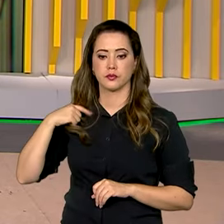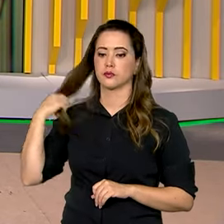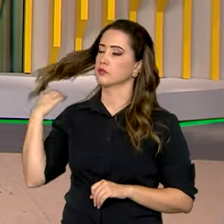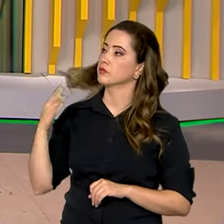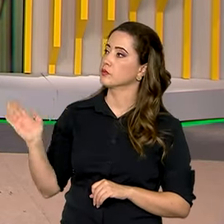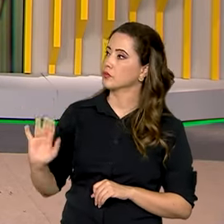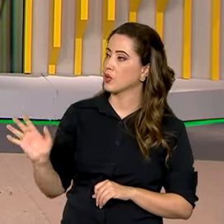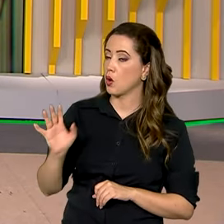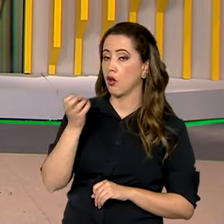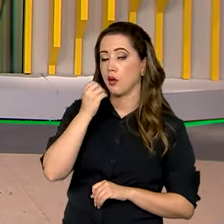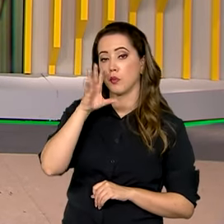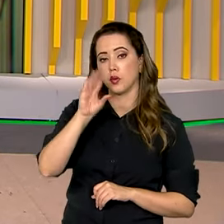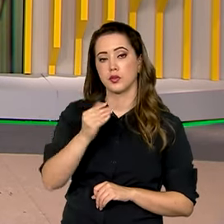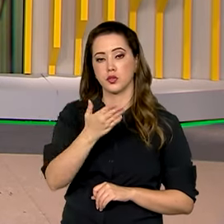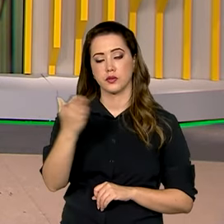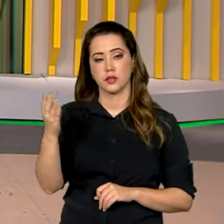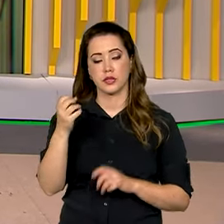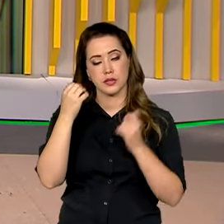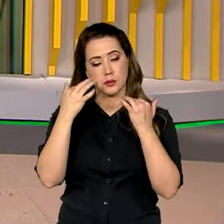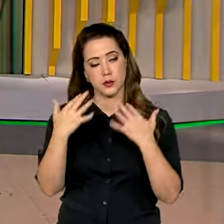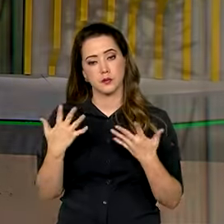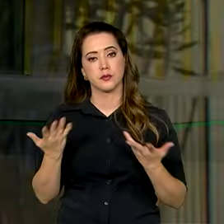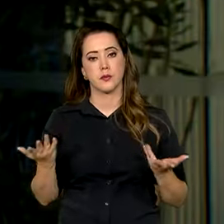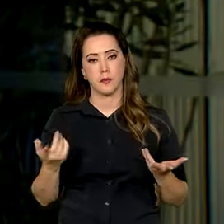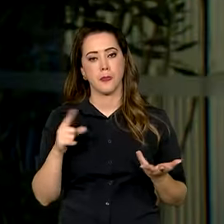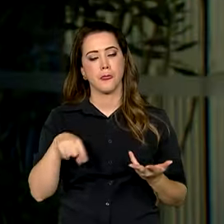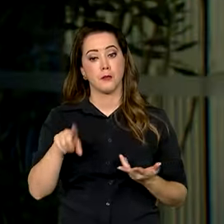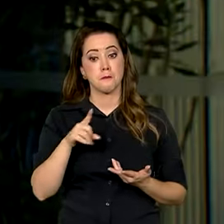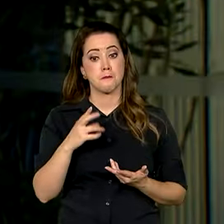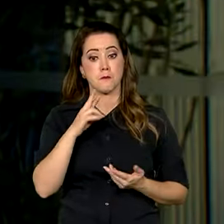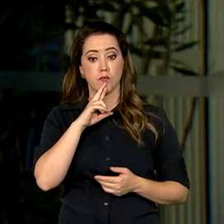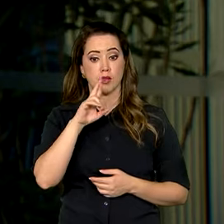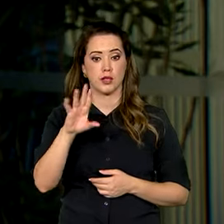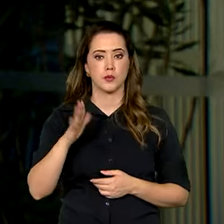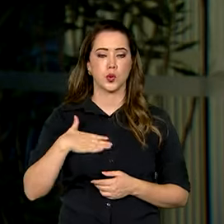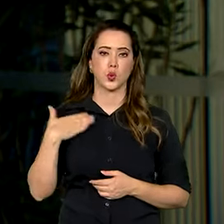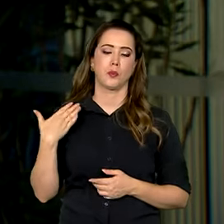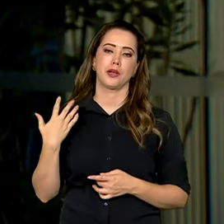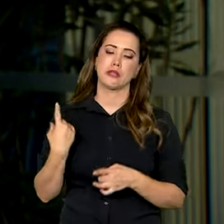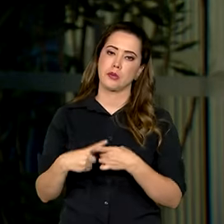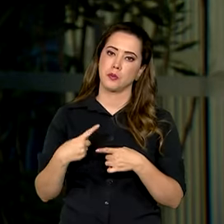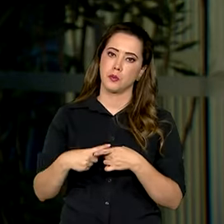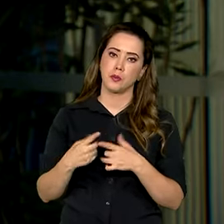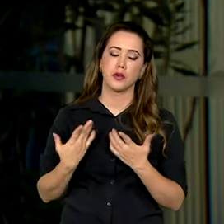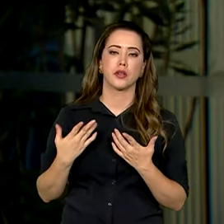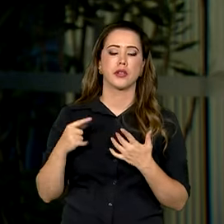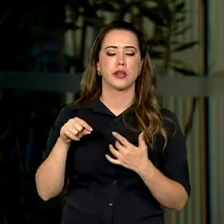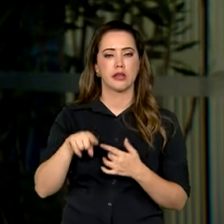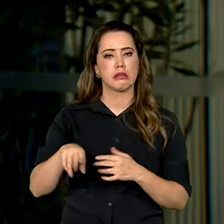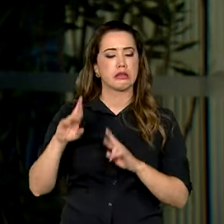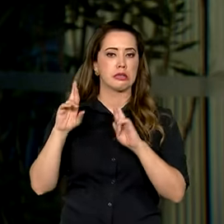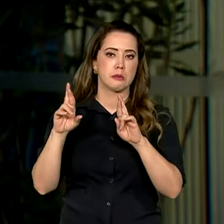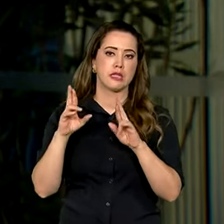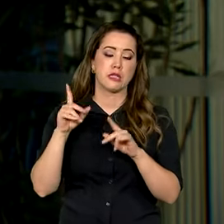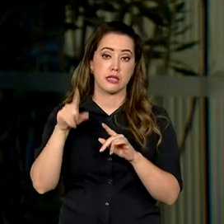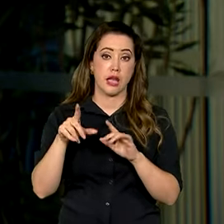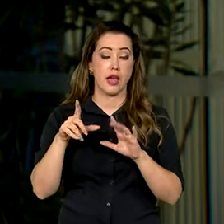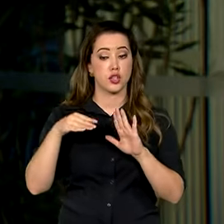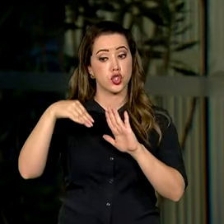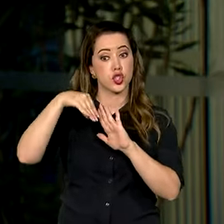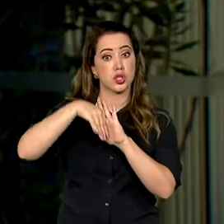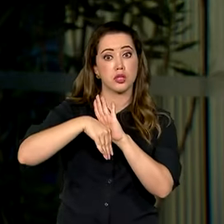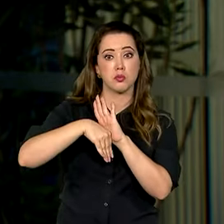Oi, Gabriela, boa noite a você e a todo mundo que está com a gente. Pois é, o resultado surpreendeu porque o mercado esperava aí um recuo